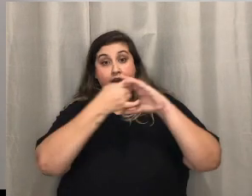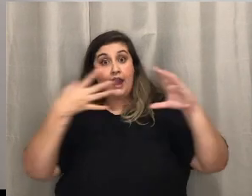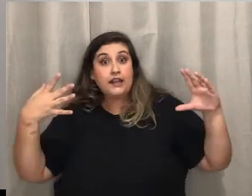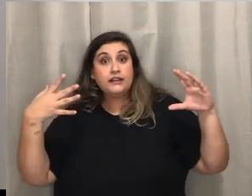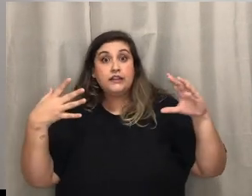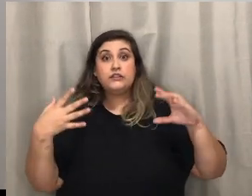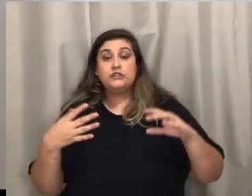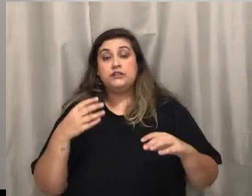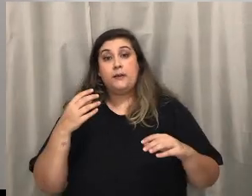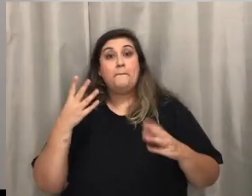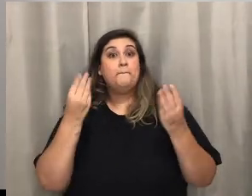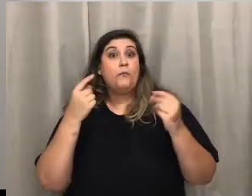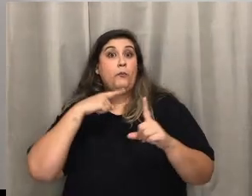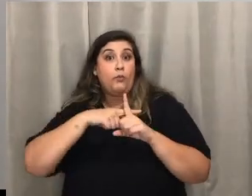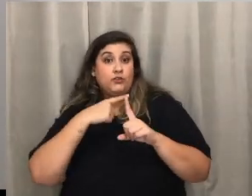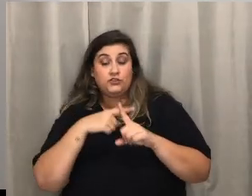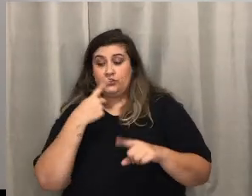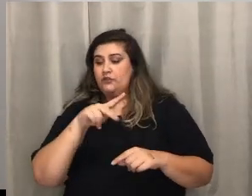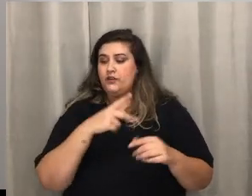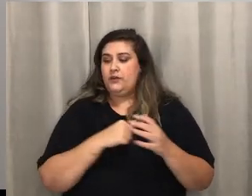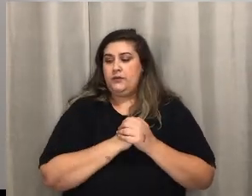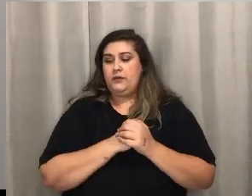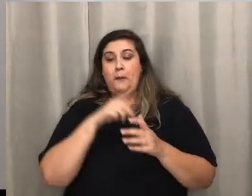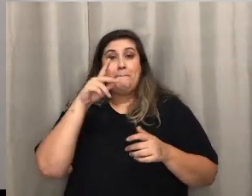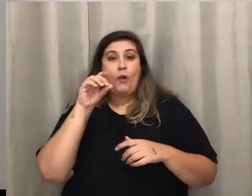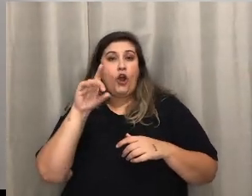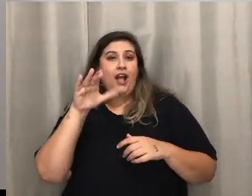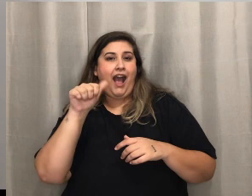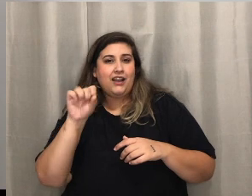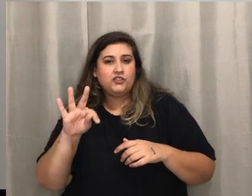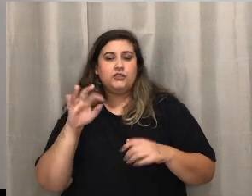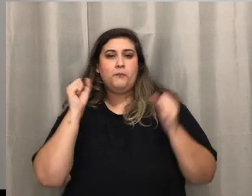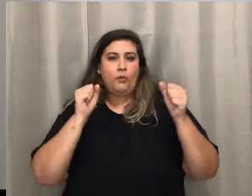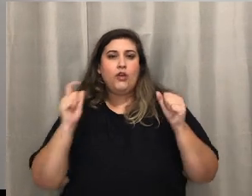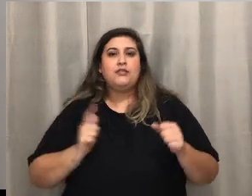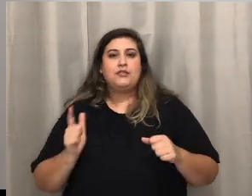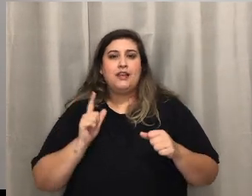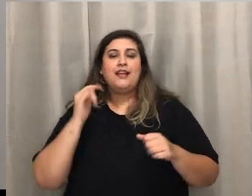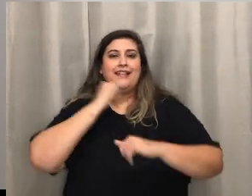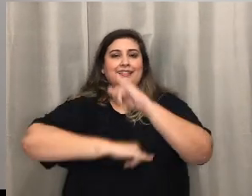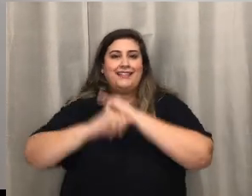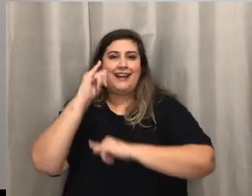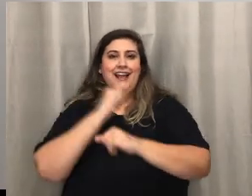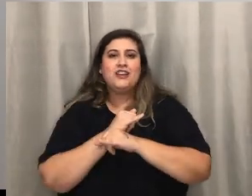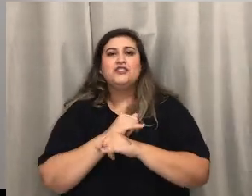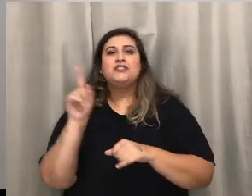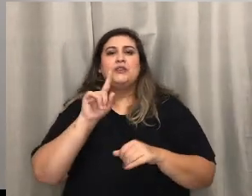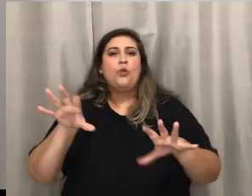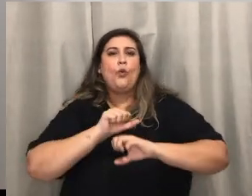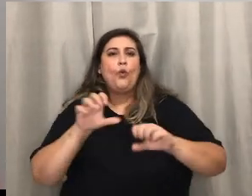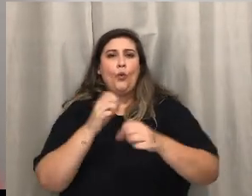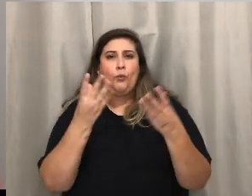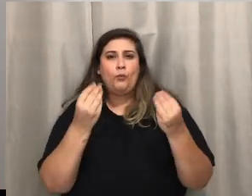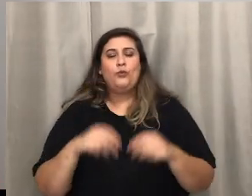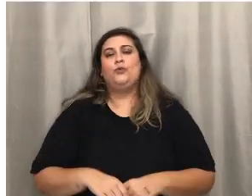característica muito positiva, que o podcast ele roda também em internet que não é muito rápida, que não tem